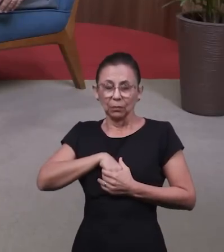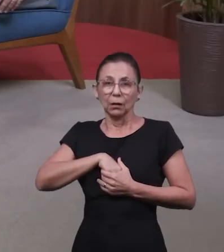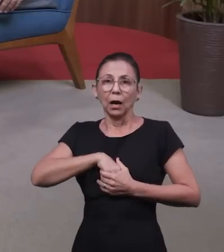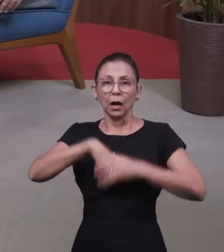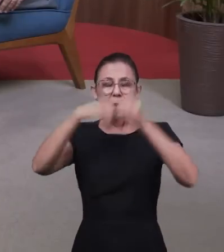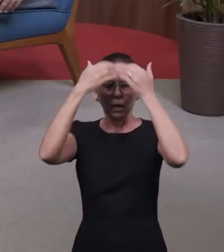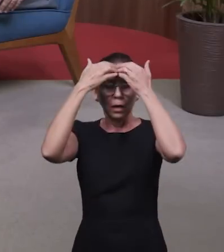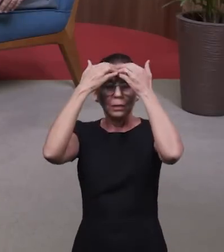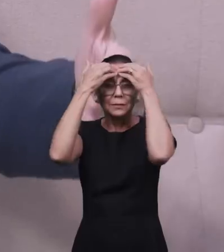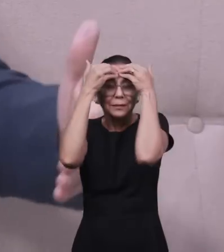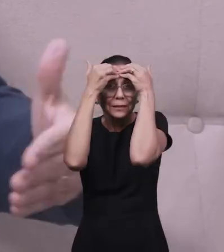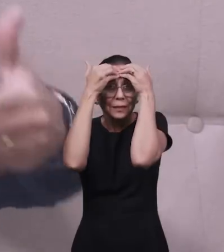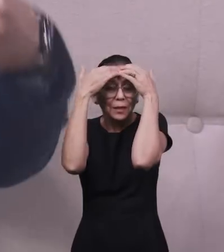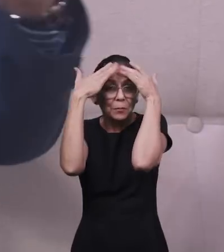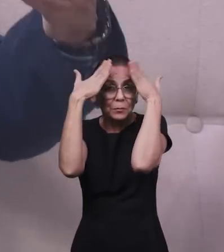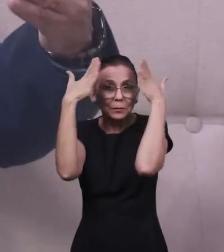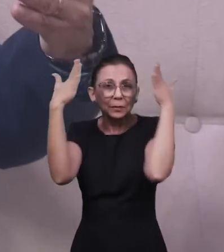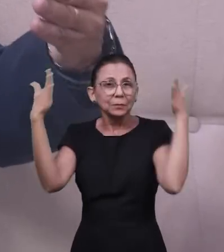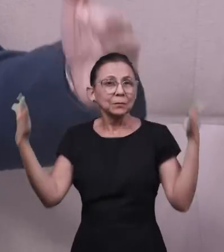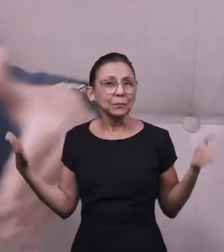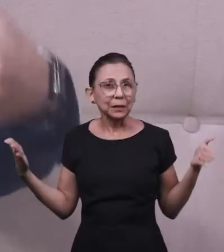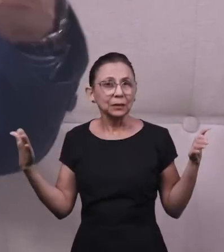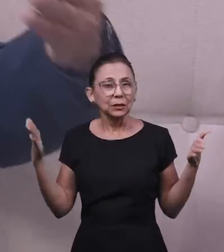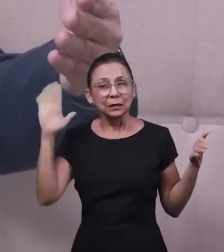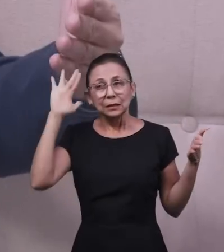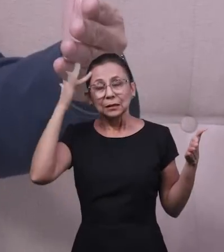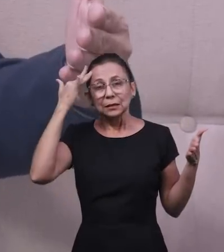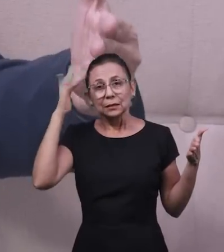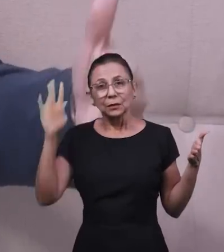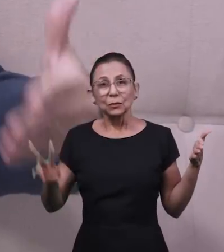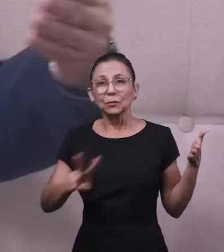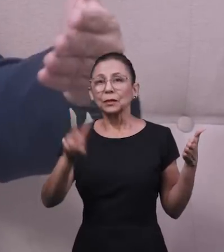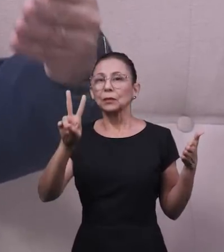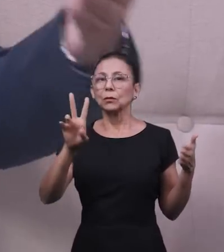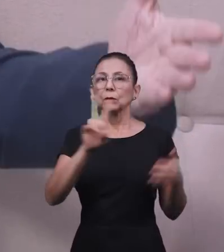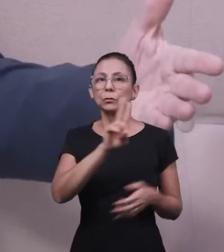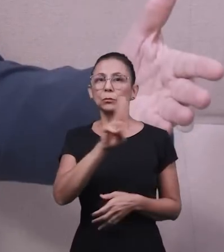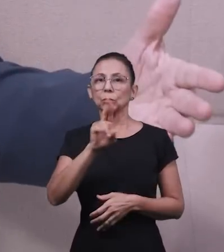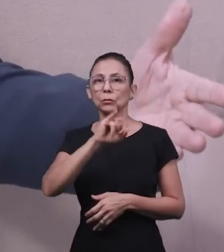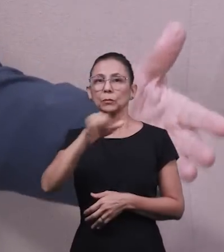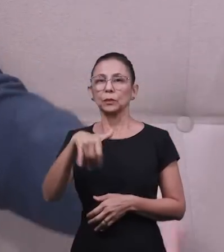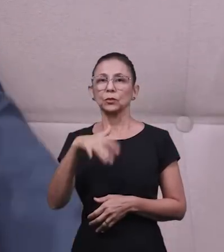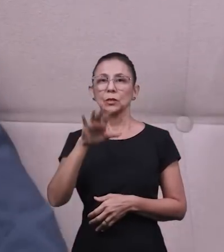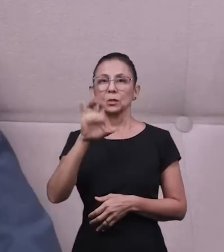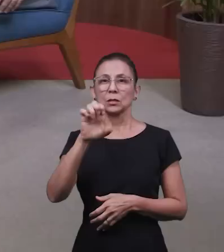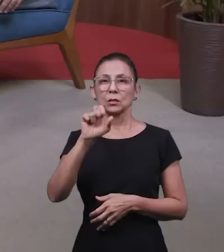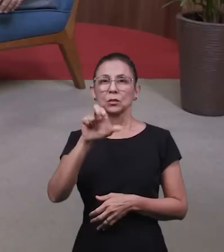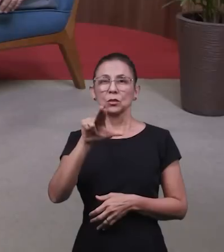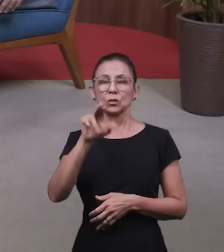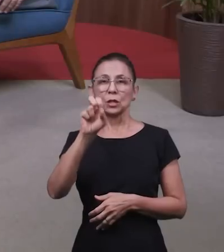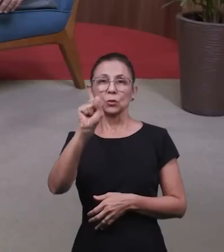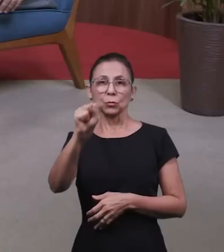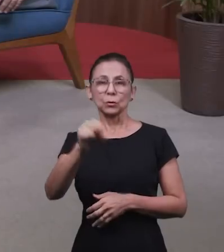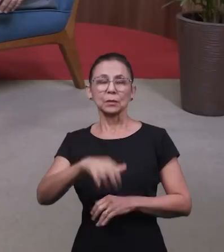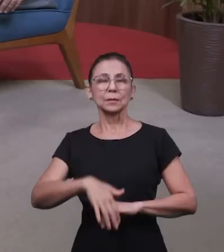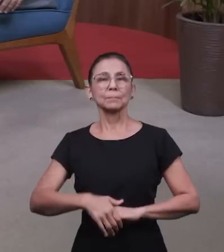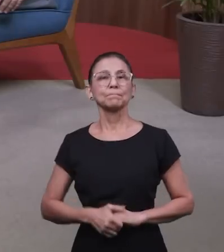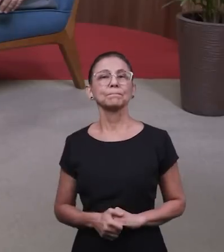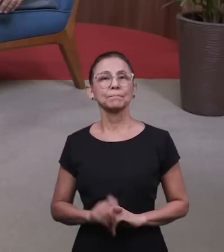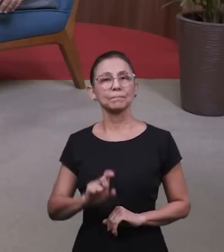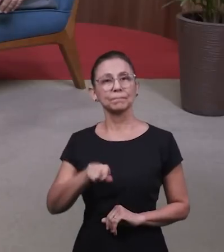do entendimento, do significado, do valor do nome Jesus, de Jesus. Que sai com